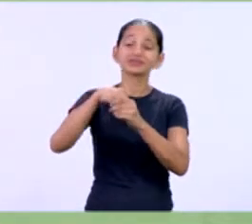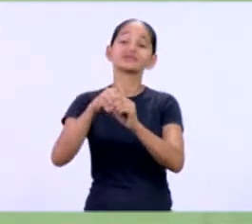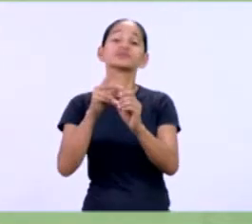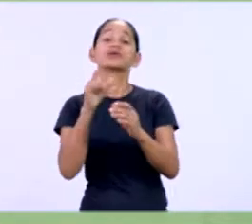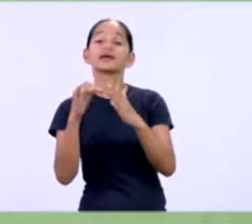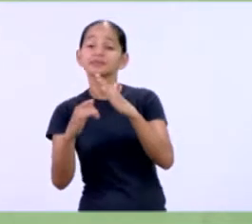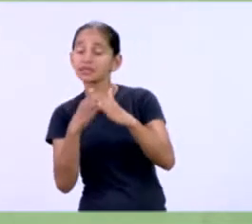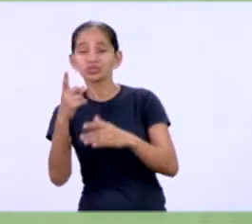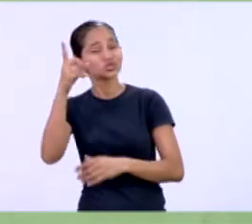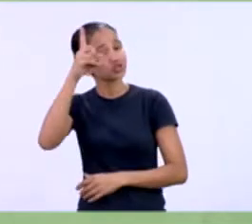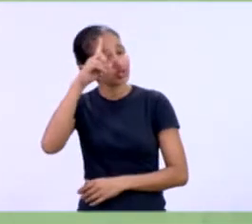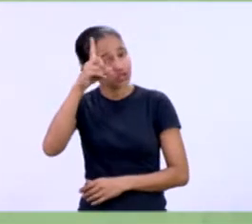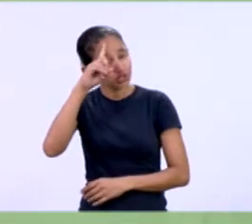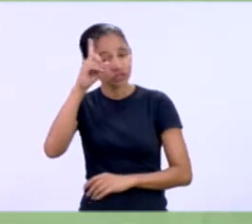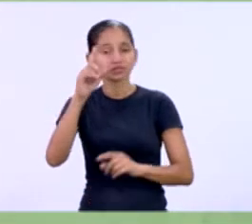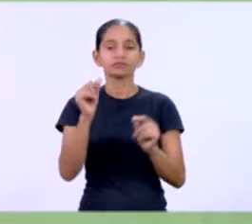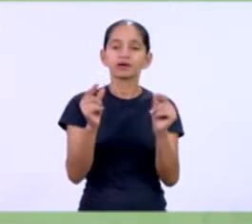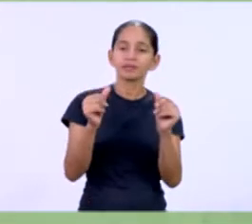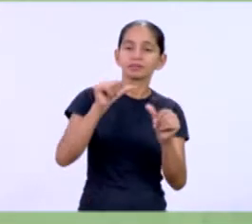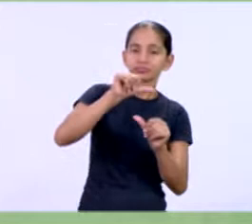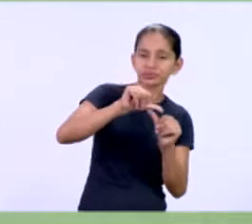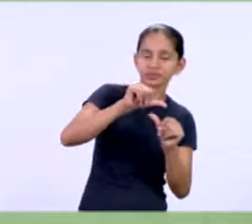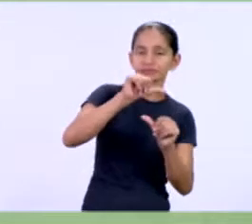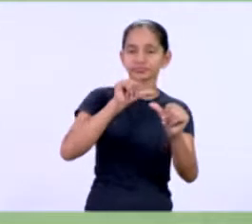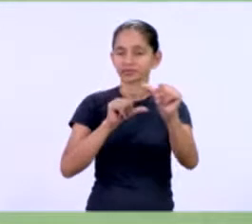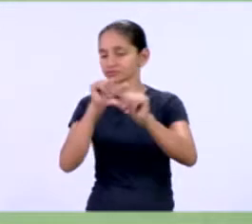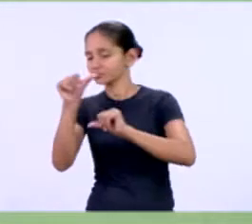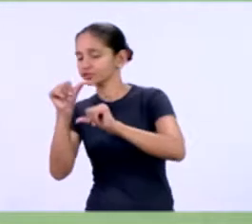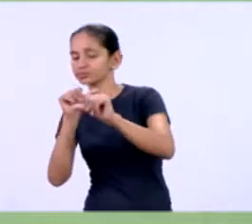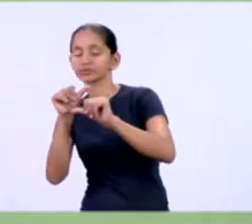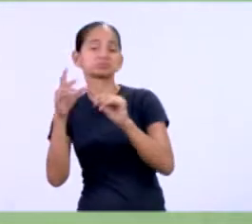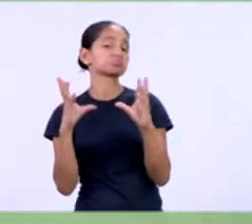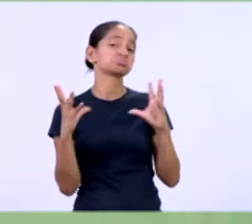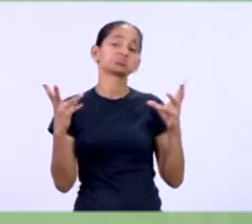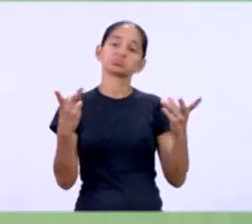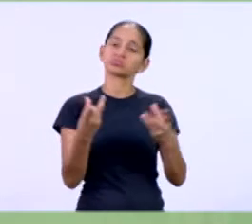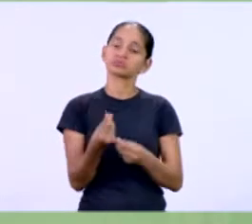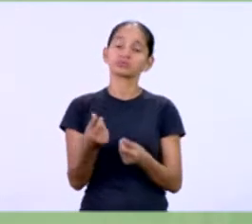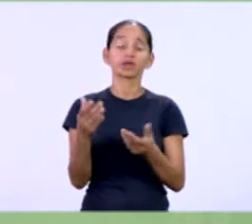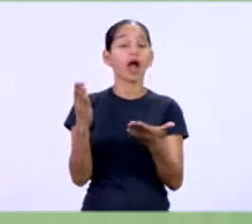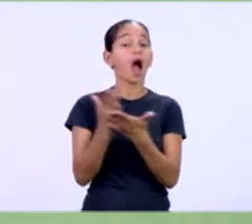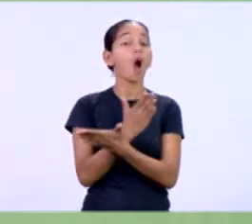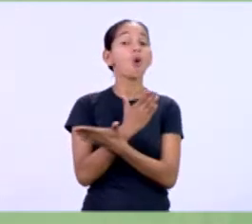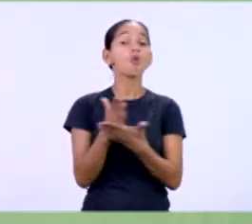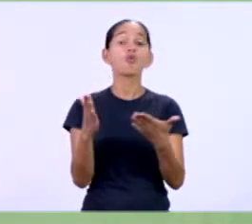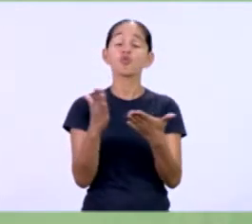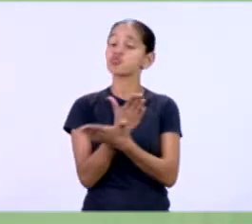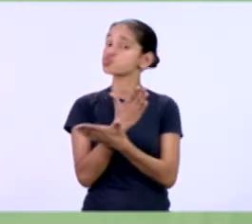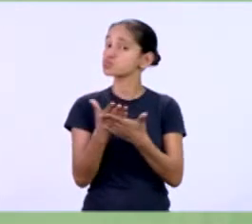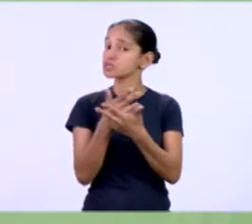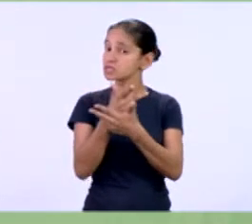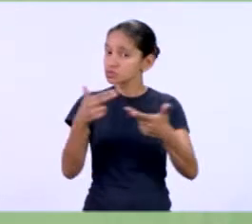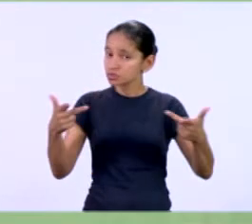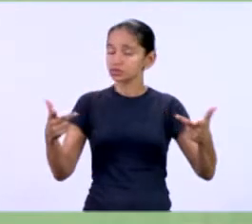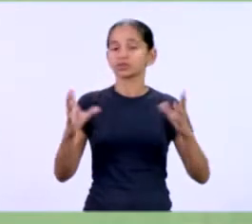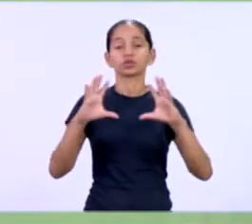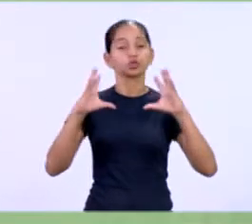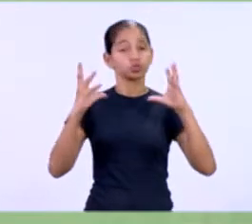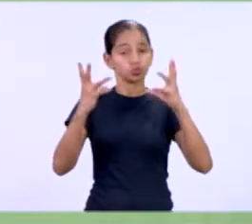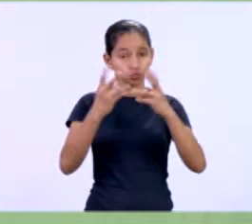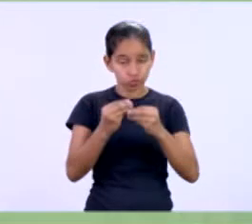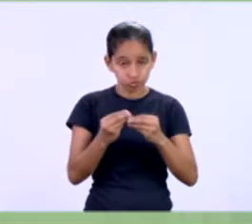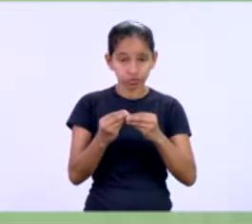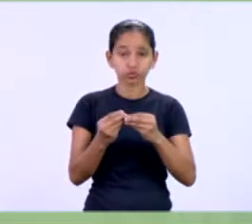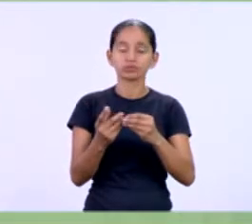dia a dia da empresa. Assim, podemos concluir que, algumas coisas, né? Toda empresa que vende